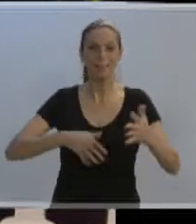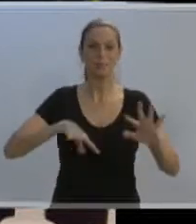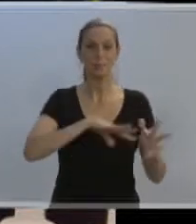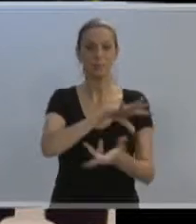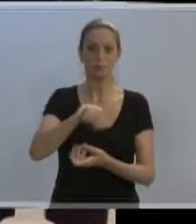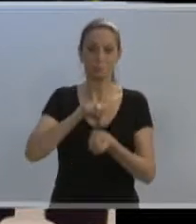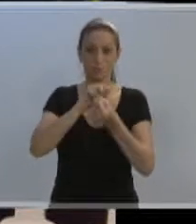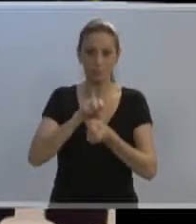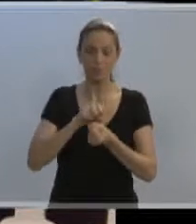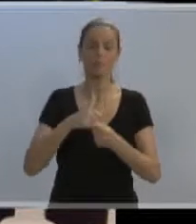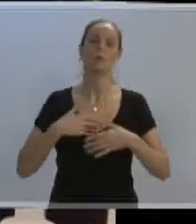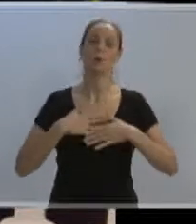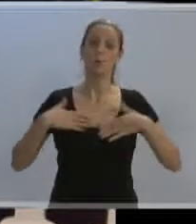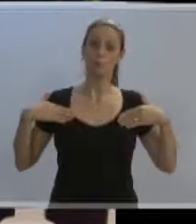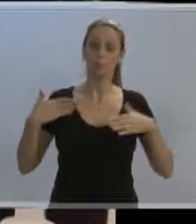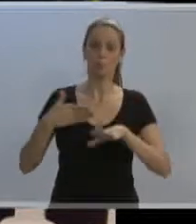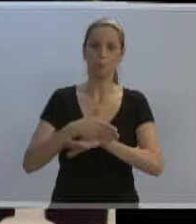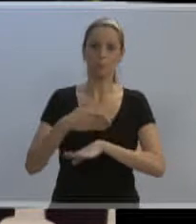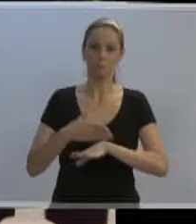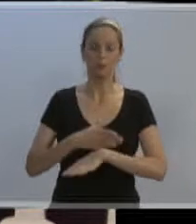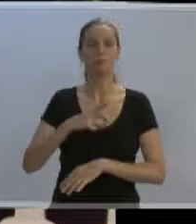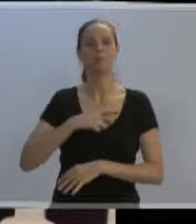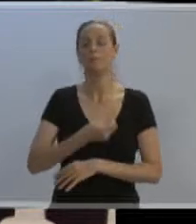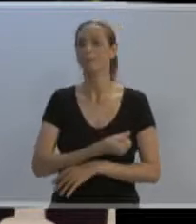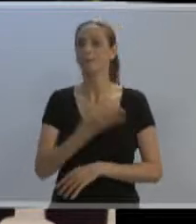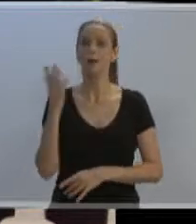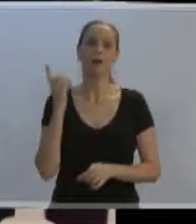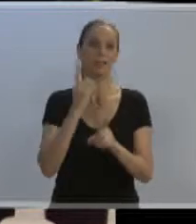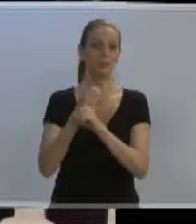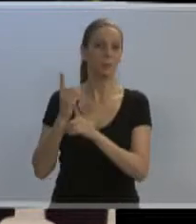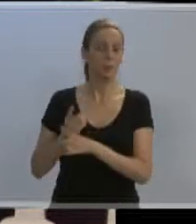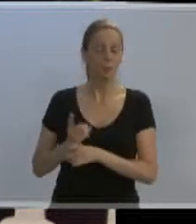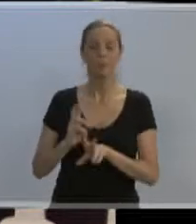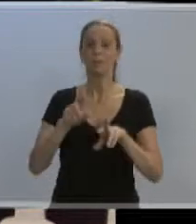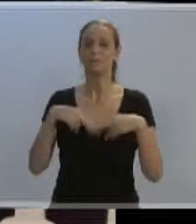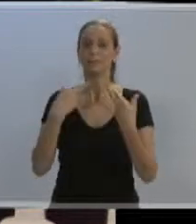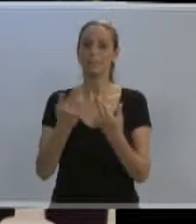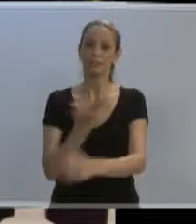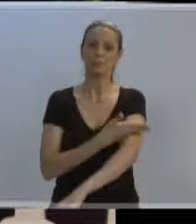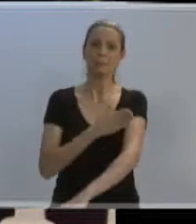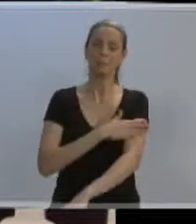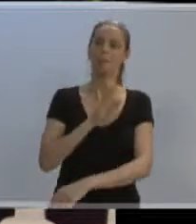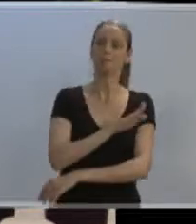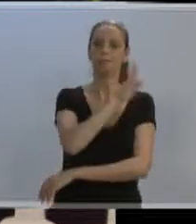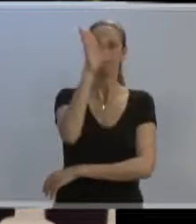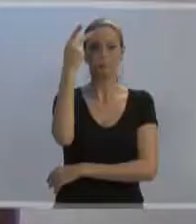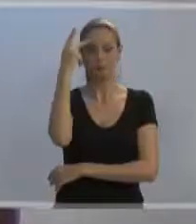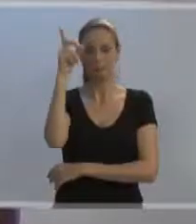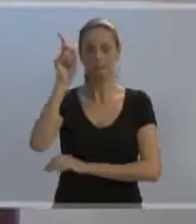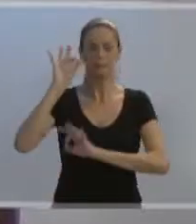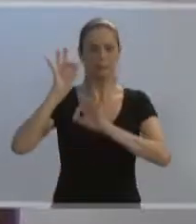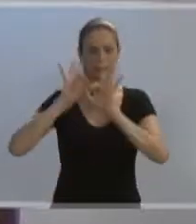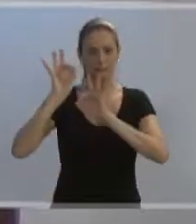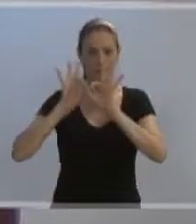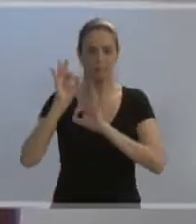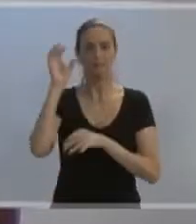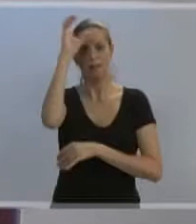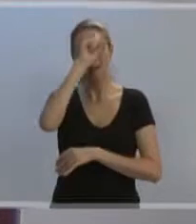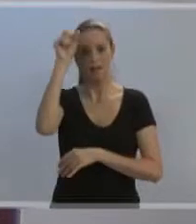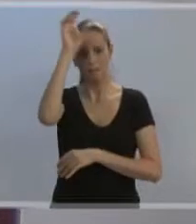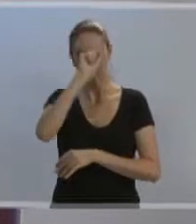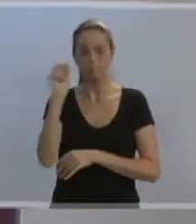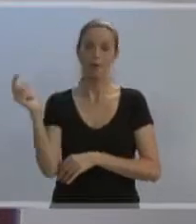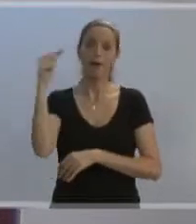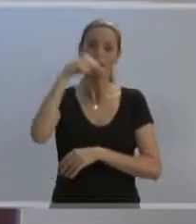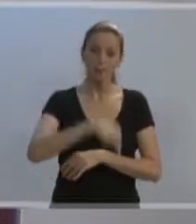qual tenho orgulho de fazer parte, que a gente tem várias reuniões de treinamento lá em São Paulo, no sentido de nos prepararmos para fazermos a diferença